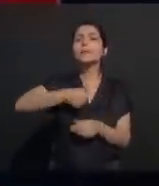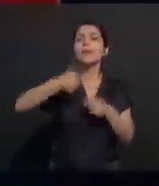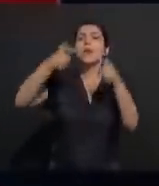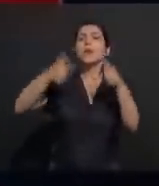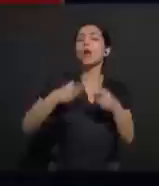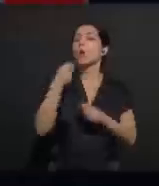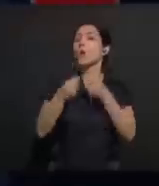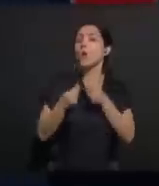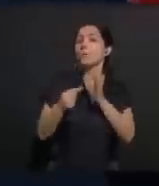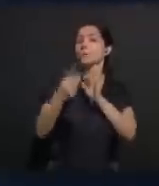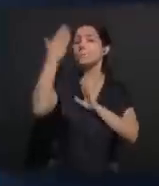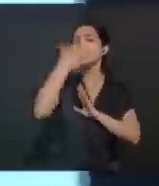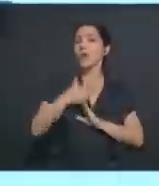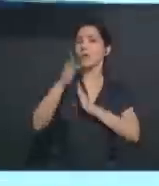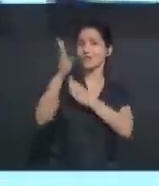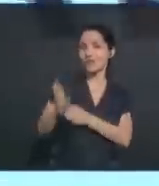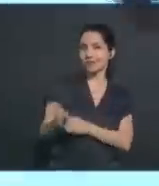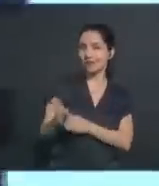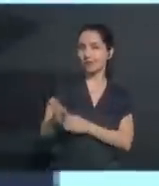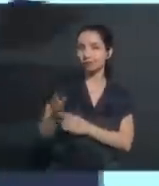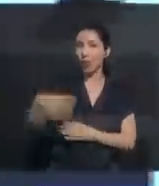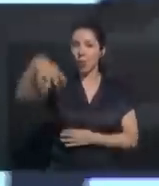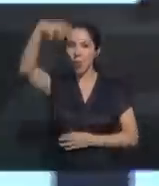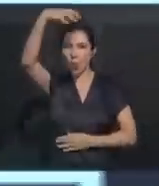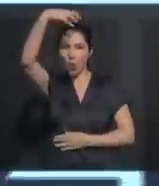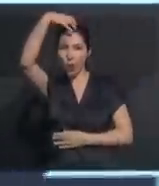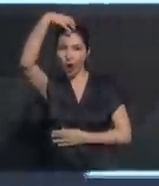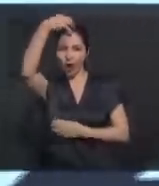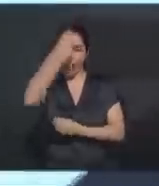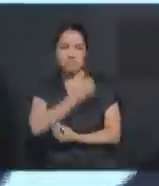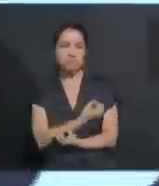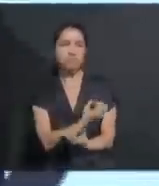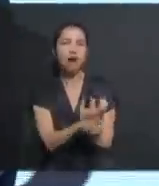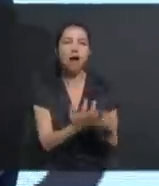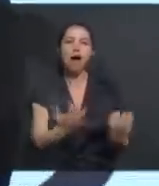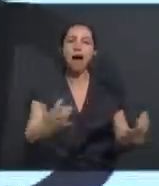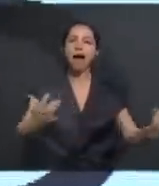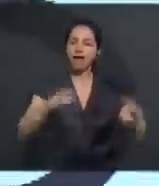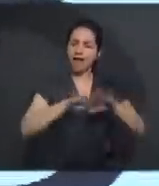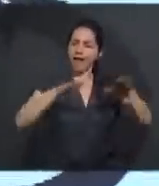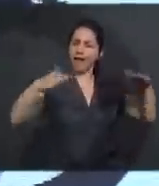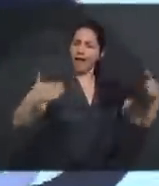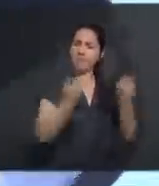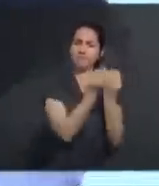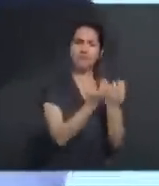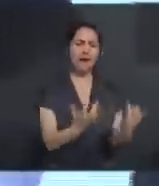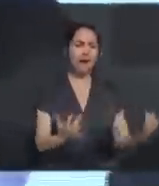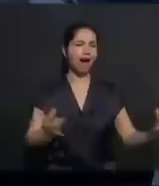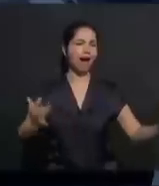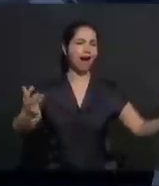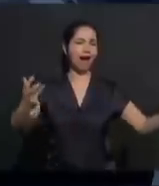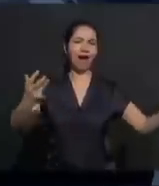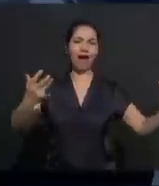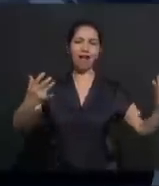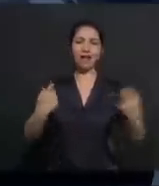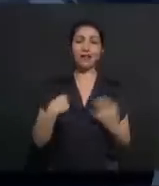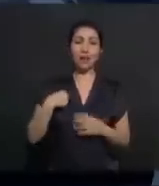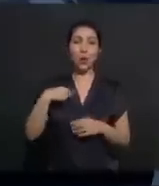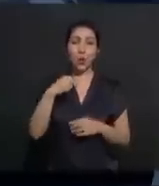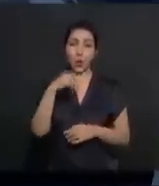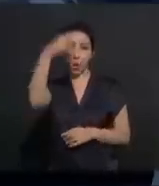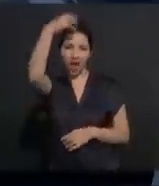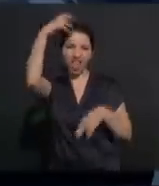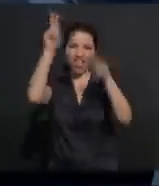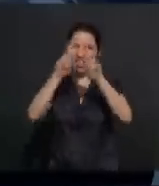comer a comida do rei. Imagina, era o cardápio da Casa Branca. Daniel tinha que comer a comida que Nabucodonosor